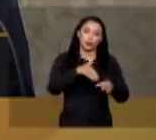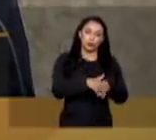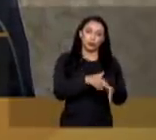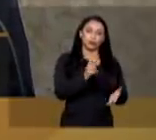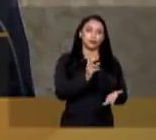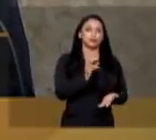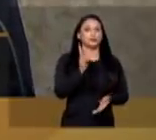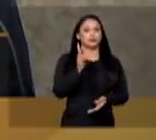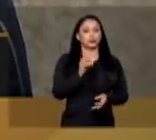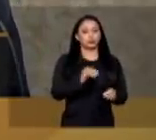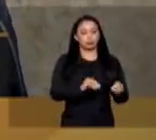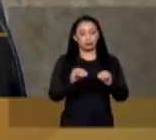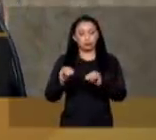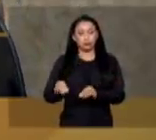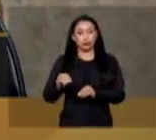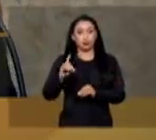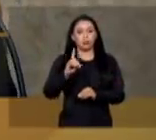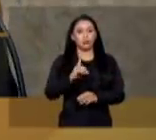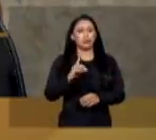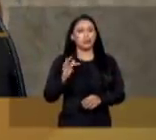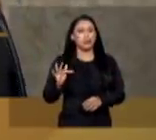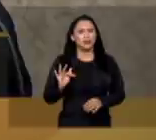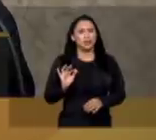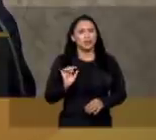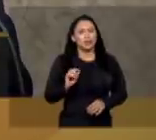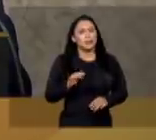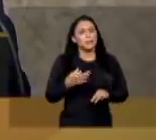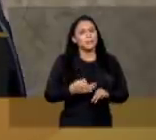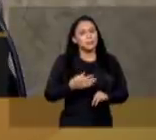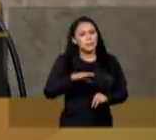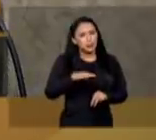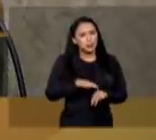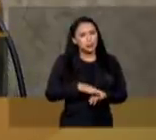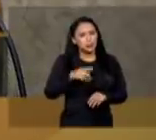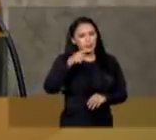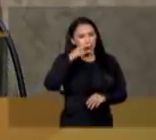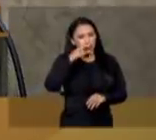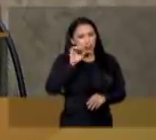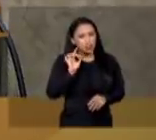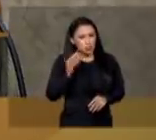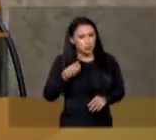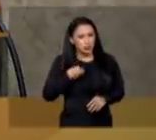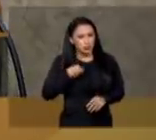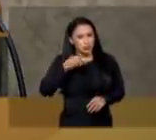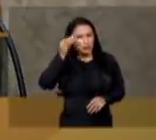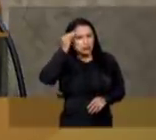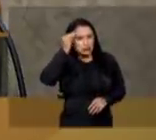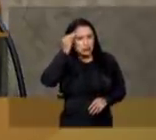no DF. Ministro Faquinho, só para que eu tenha um posicionamento mais claro,